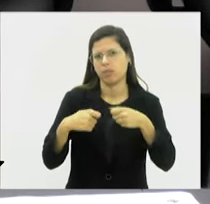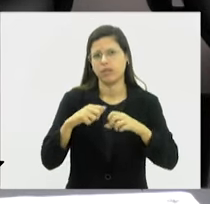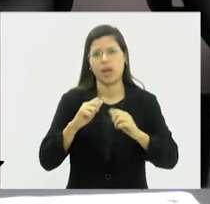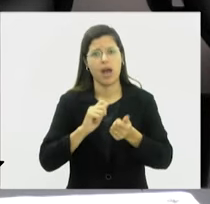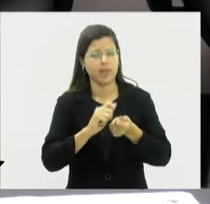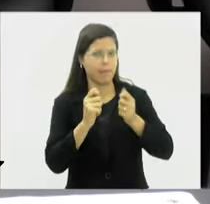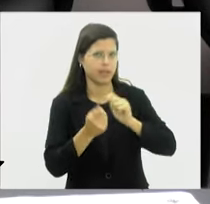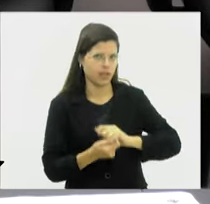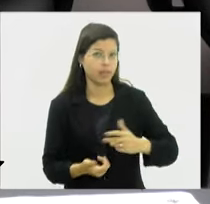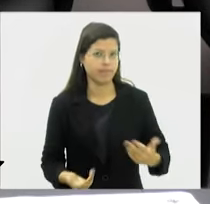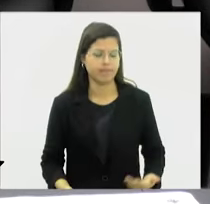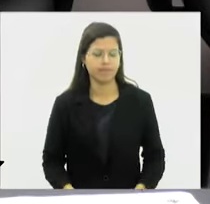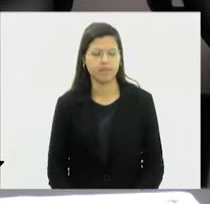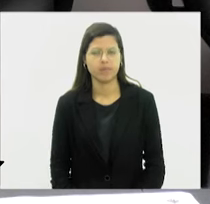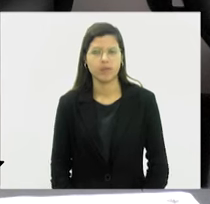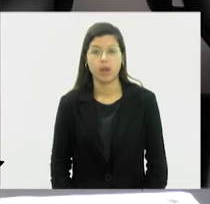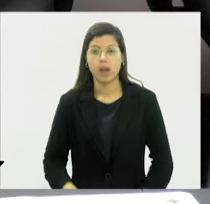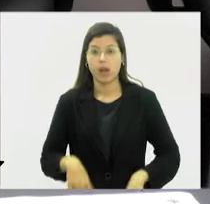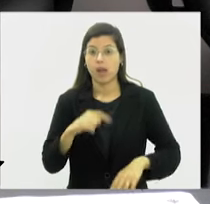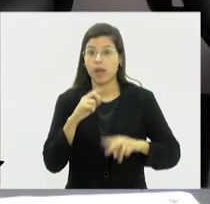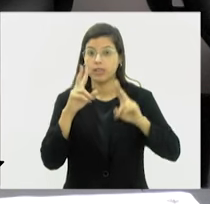mais, esse é um tema